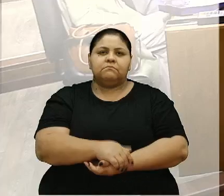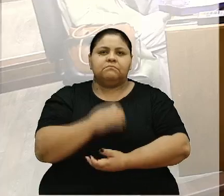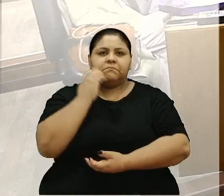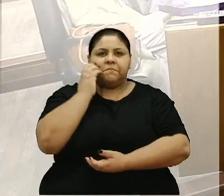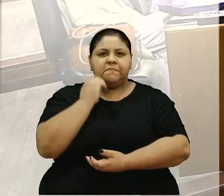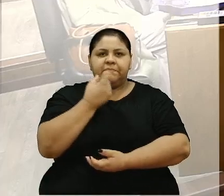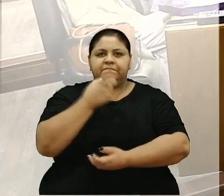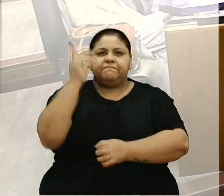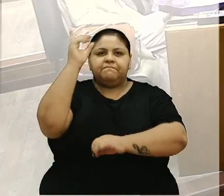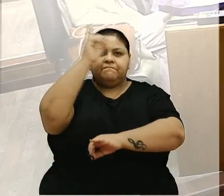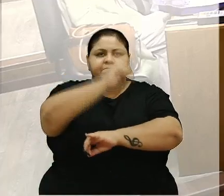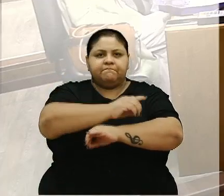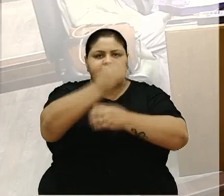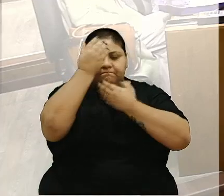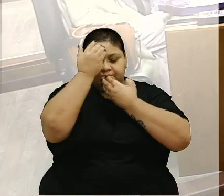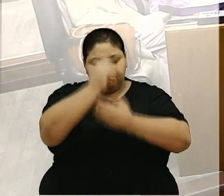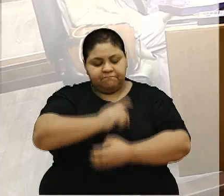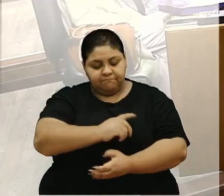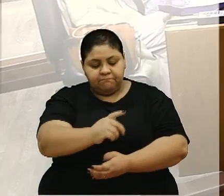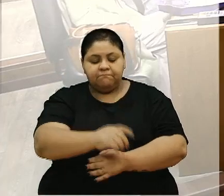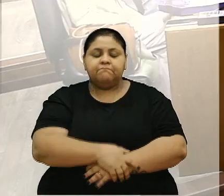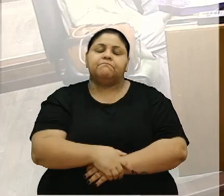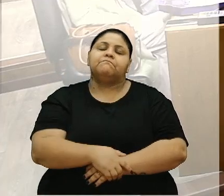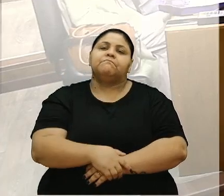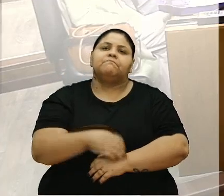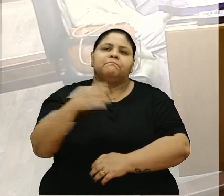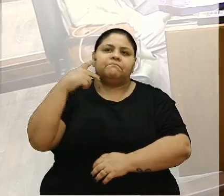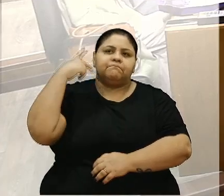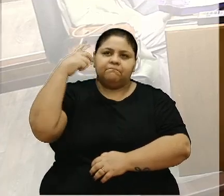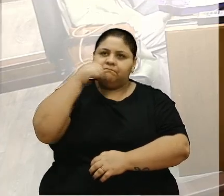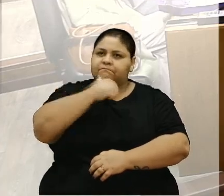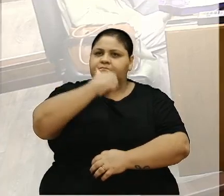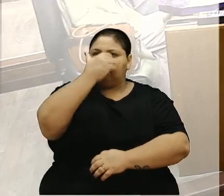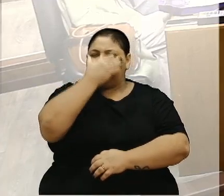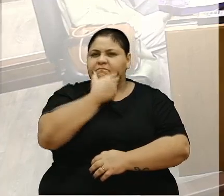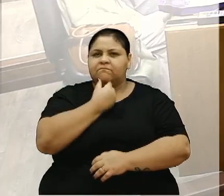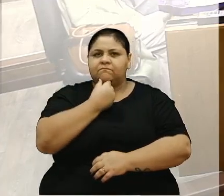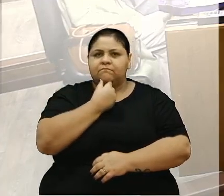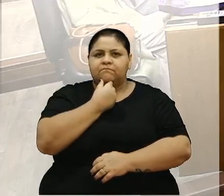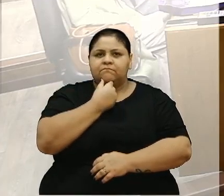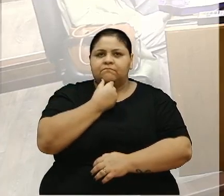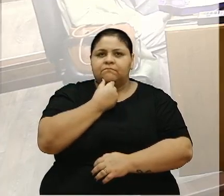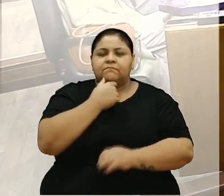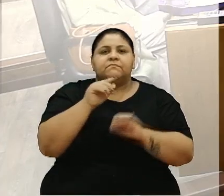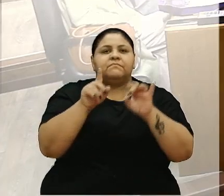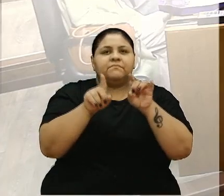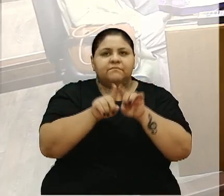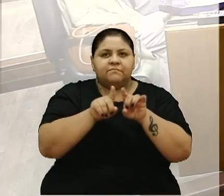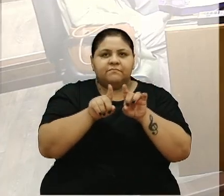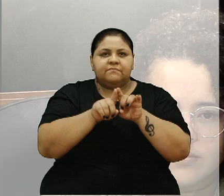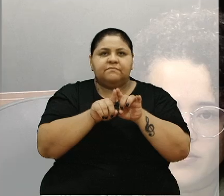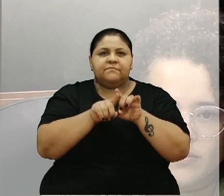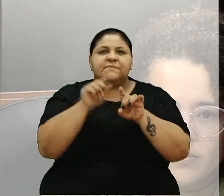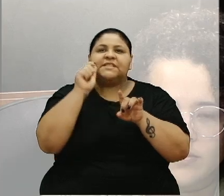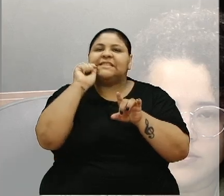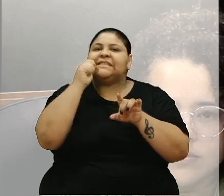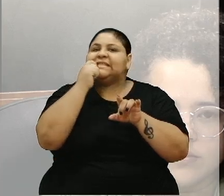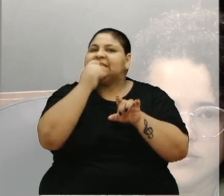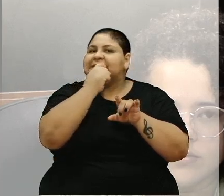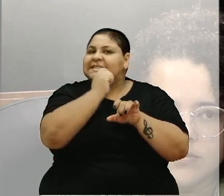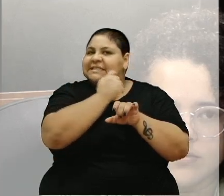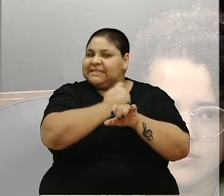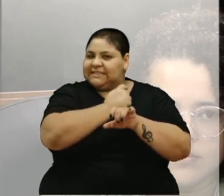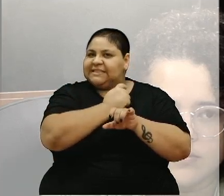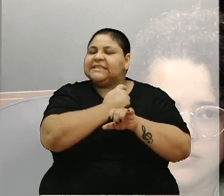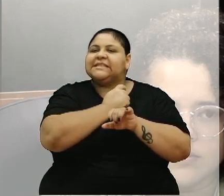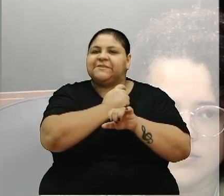Bom dia, obrigado presidente, vereadores, vereadoras. Estou meio falando jojado, estava no dentista, na dentista, comentei